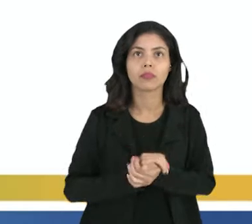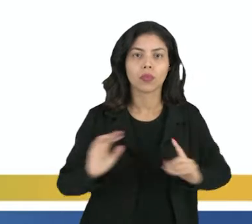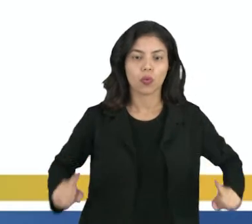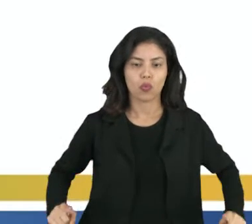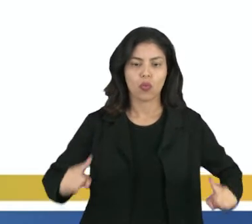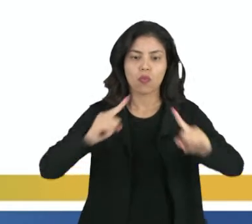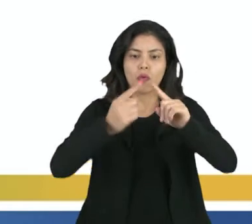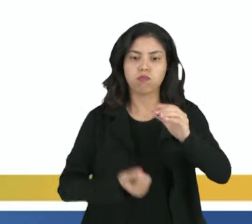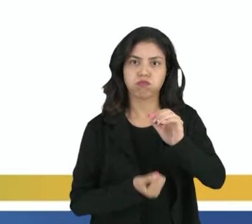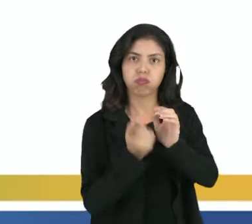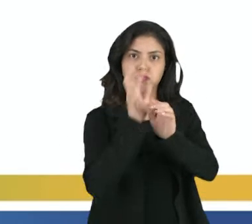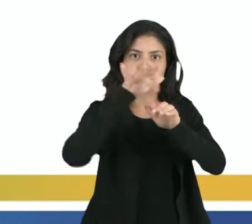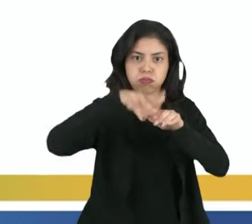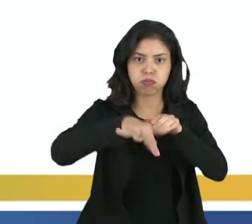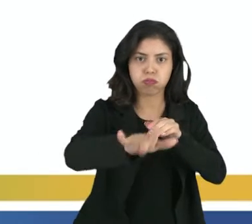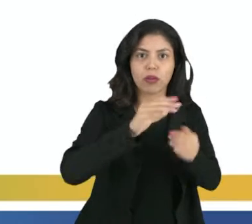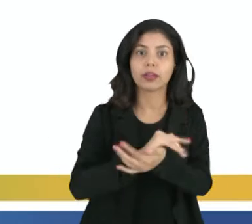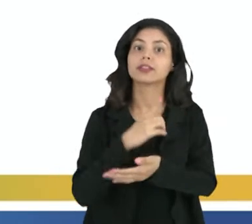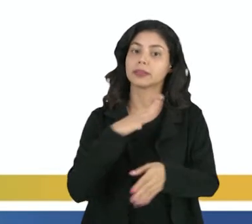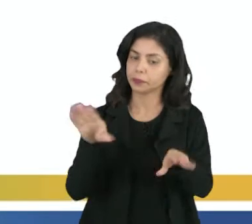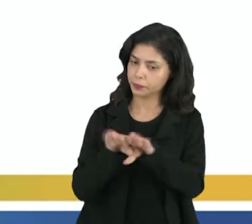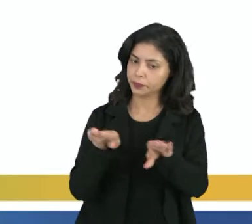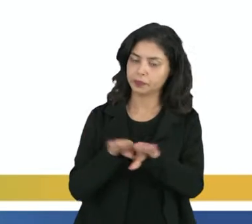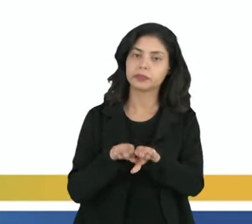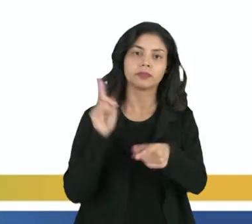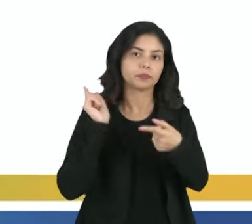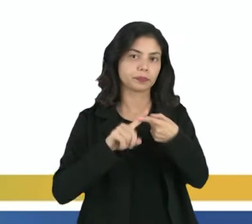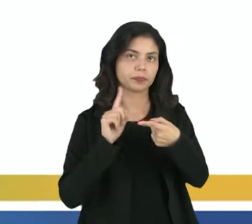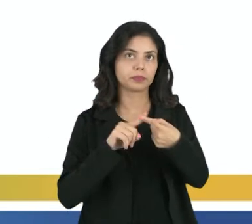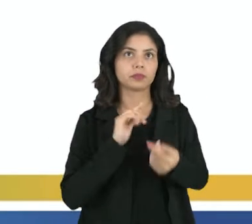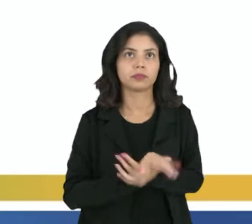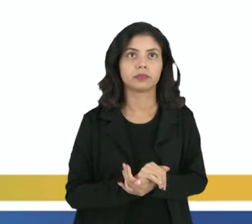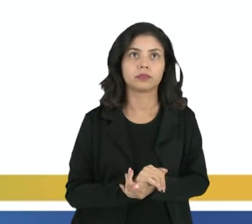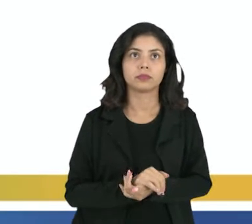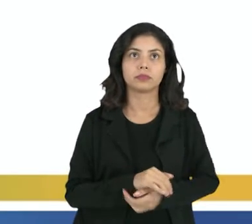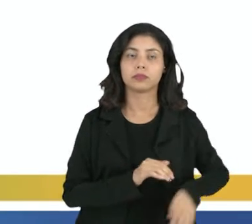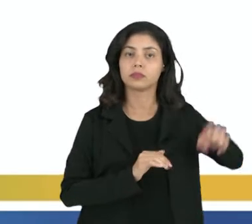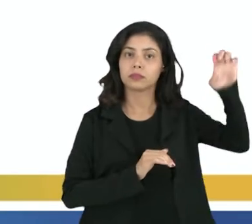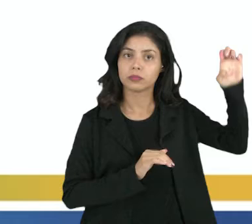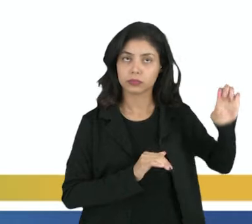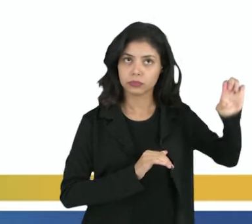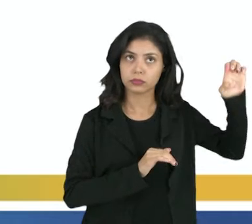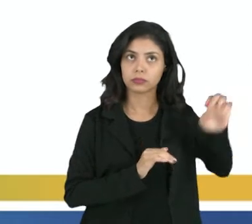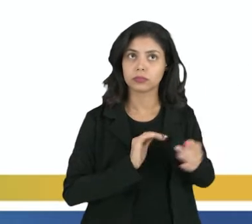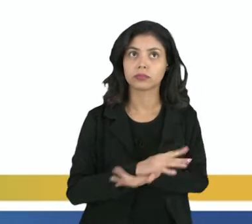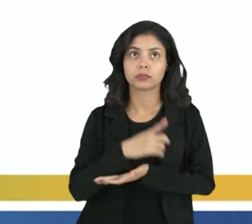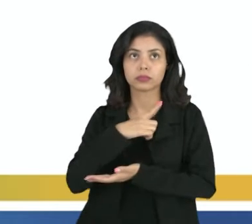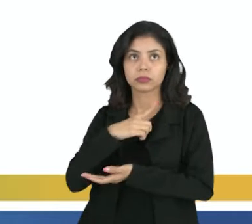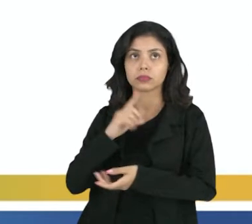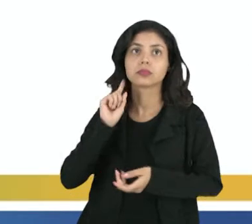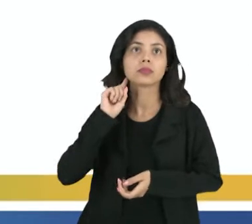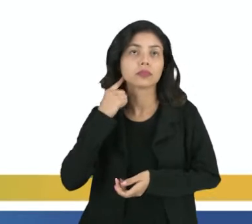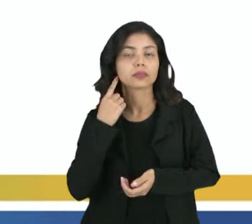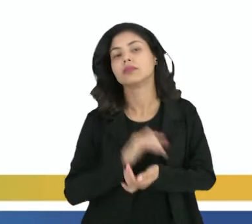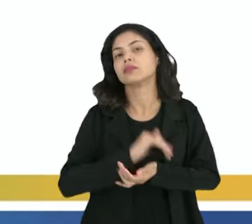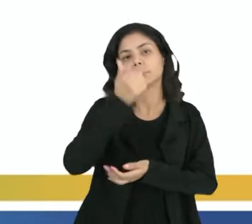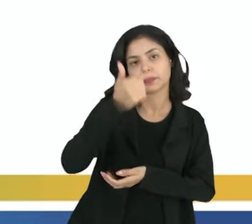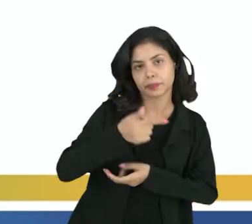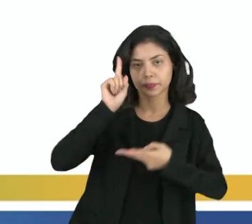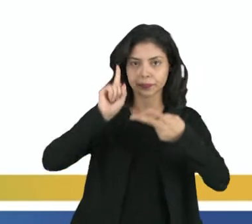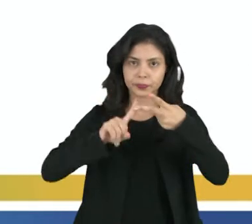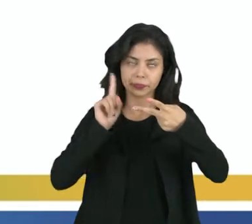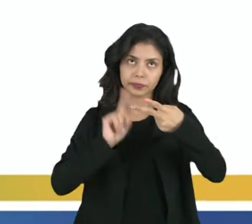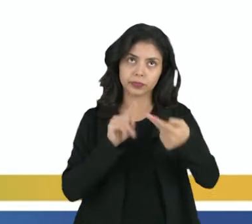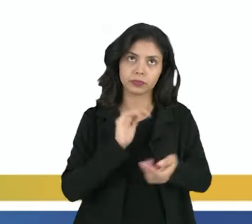vulcânica que também libera esses poluentes primários aqui ao lado nós temos os poluentes secundários